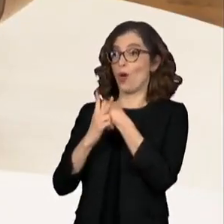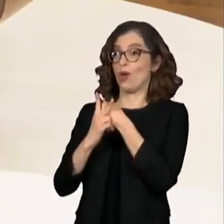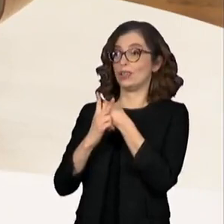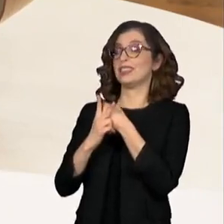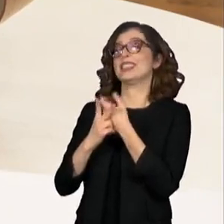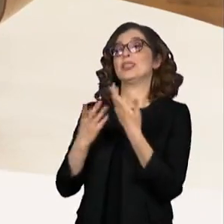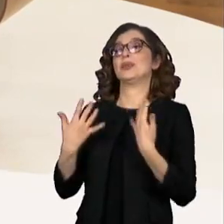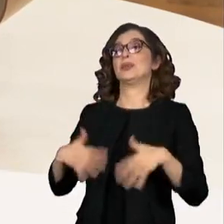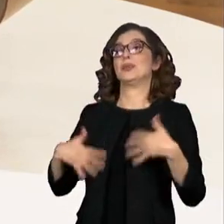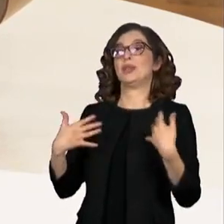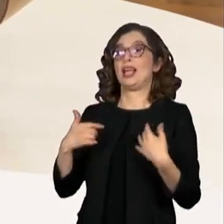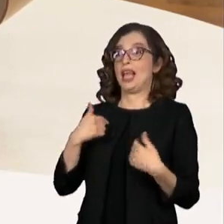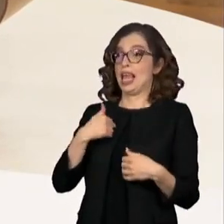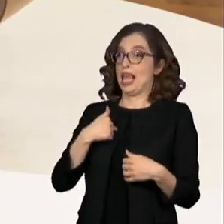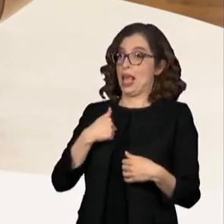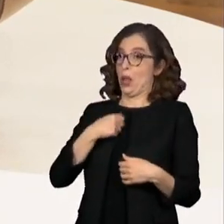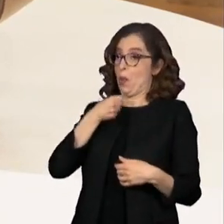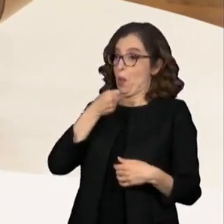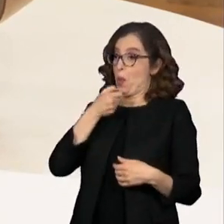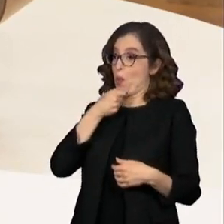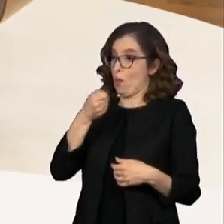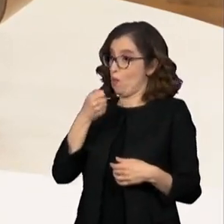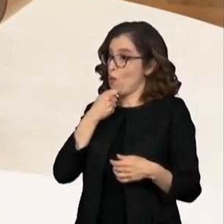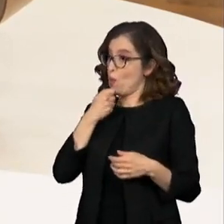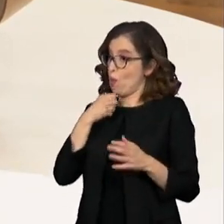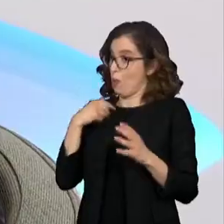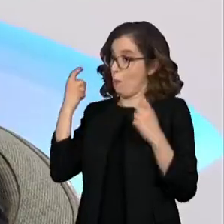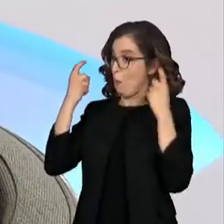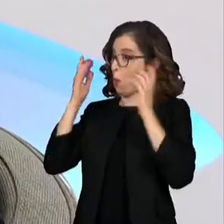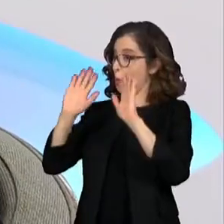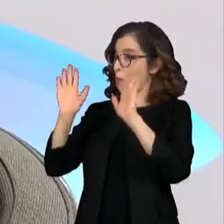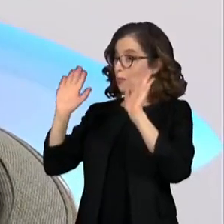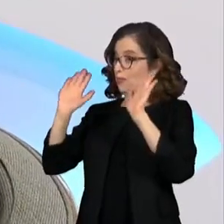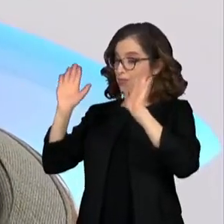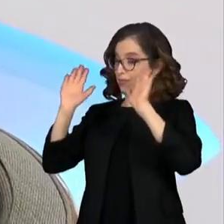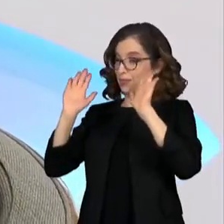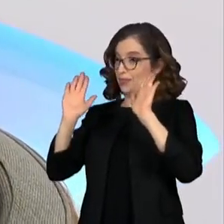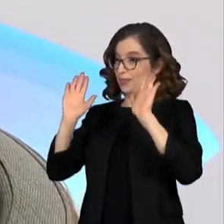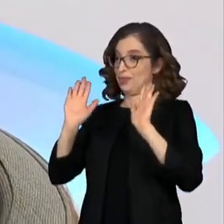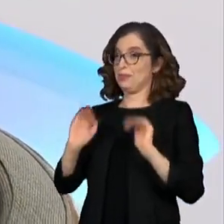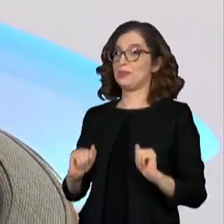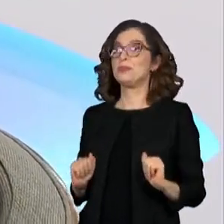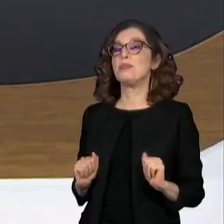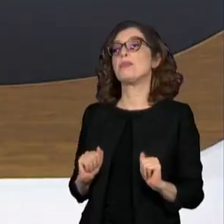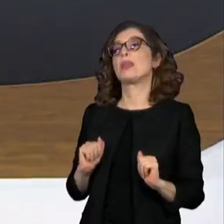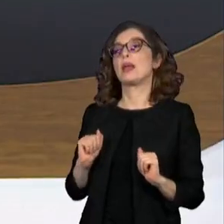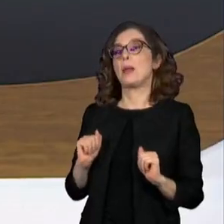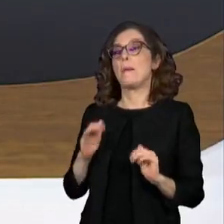sou péssima cantando. Mas não vou precisar cantar. Então, eu estou feliz por isso. Maravilhoso, Roberta.